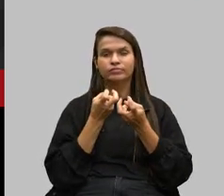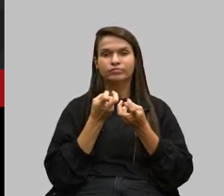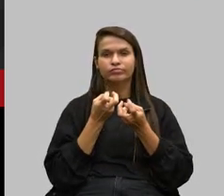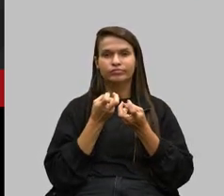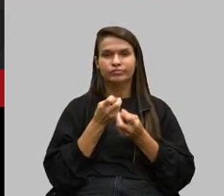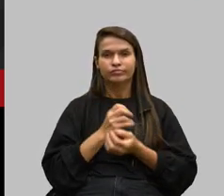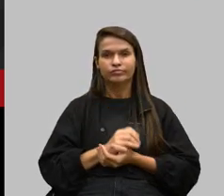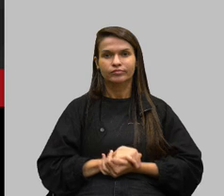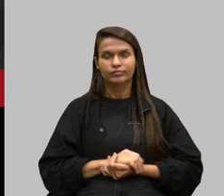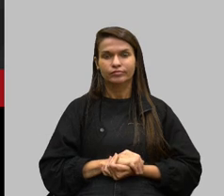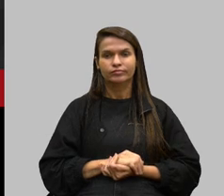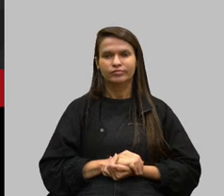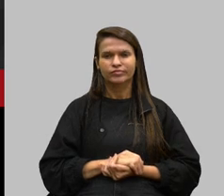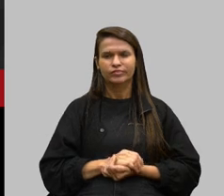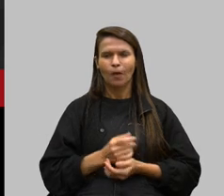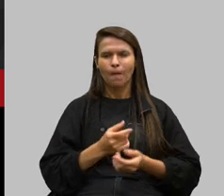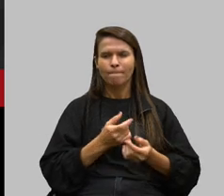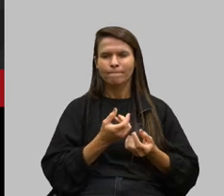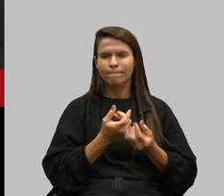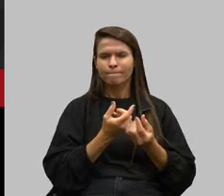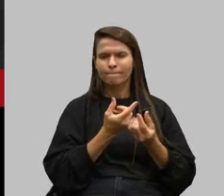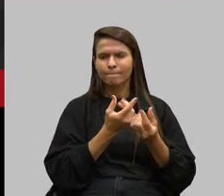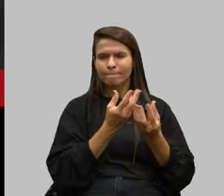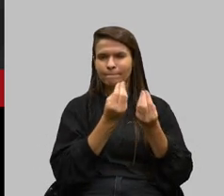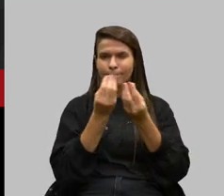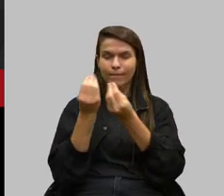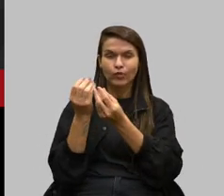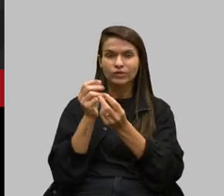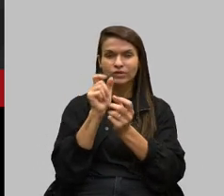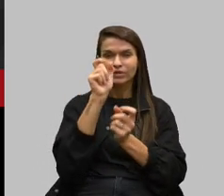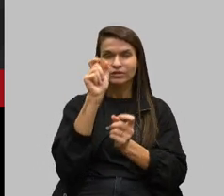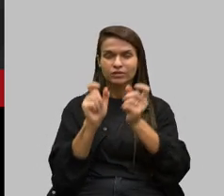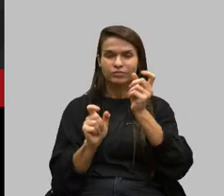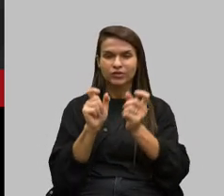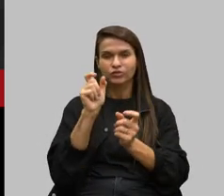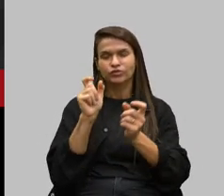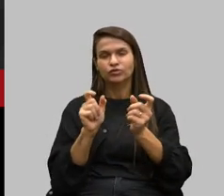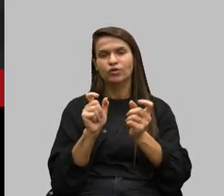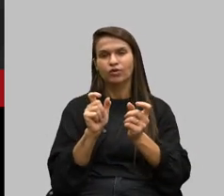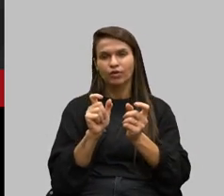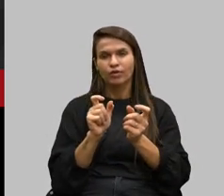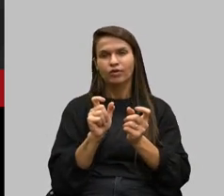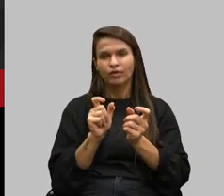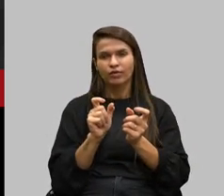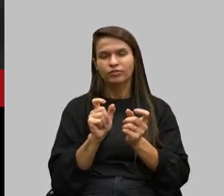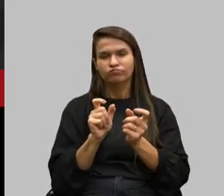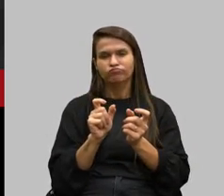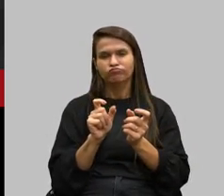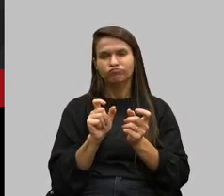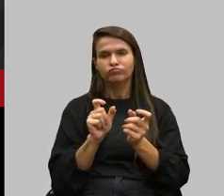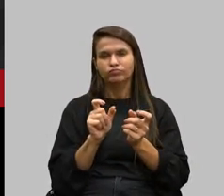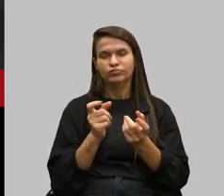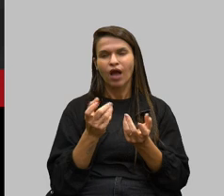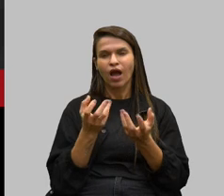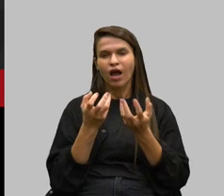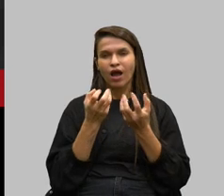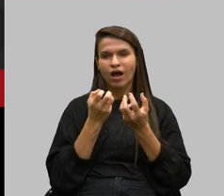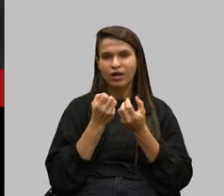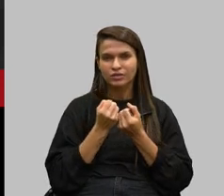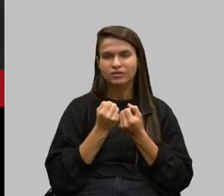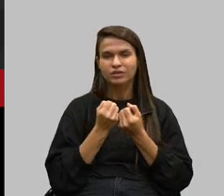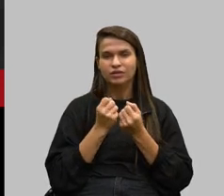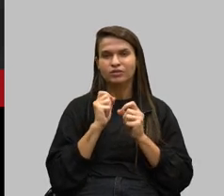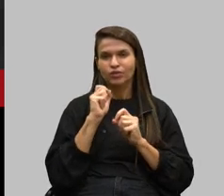identificou que muitas pessoas são aderem à doação de